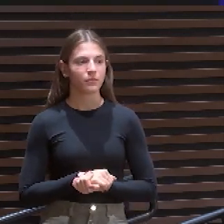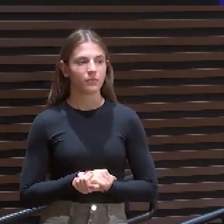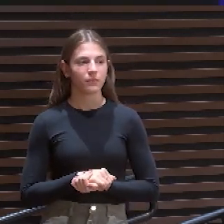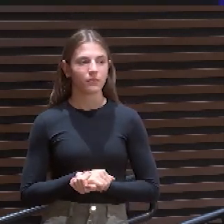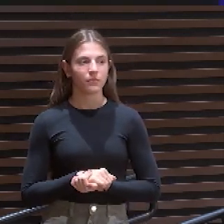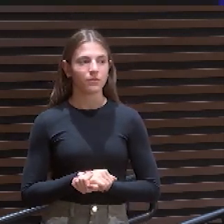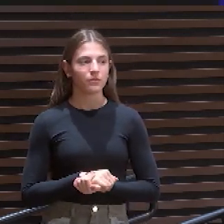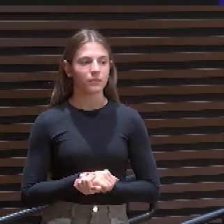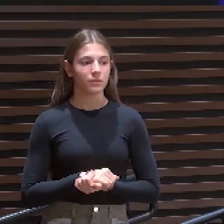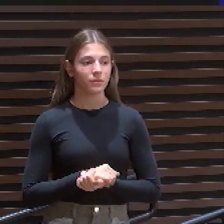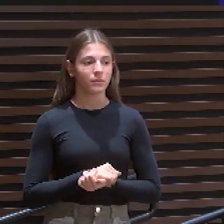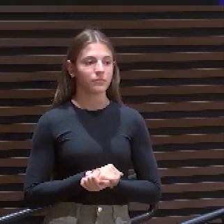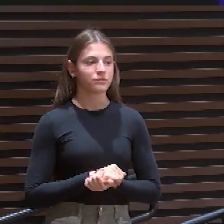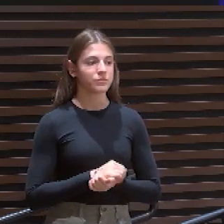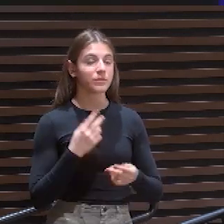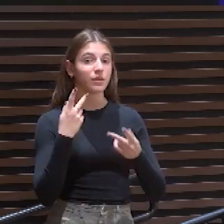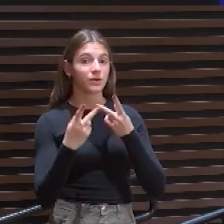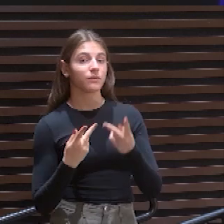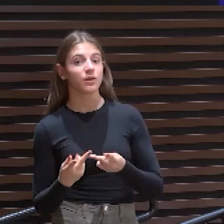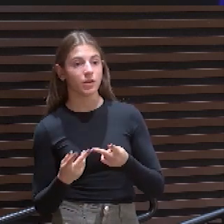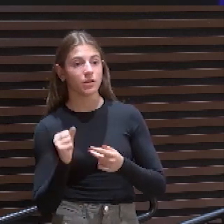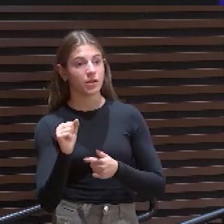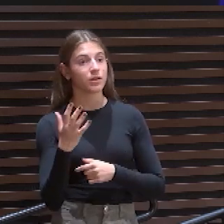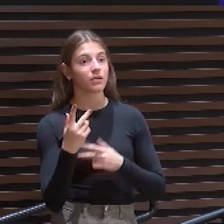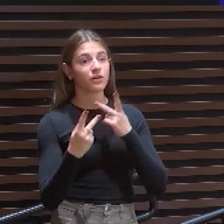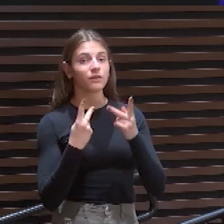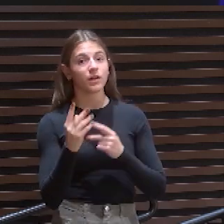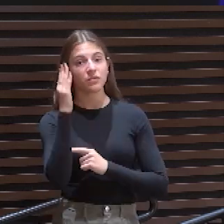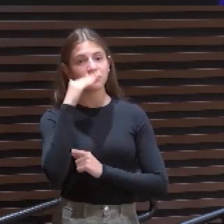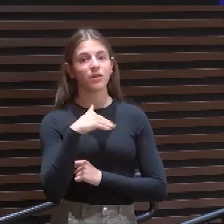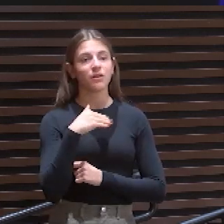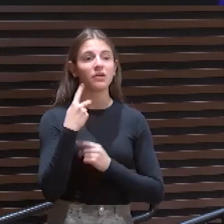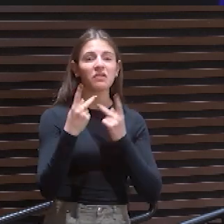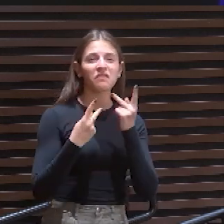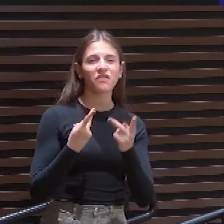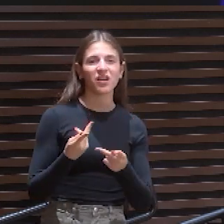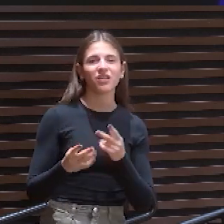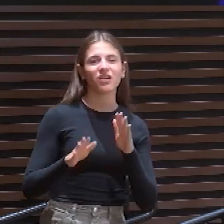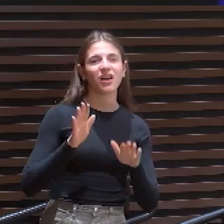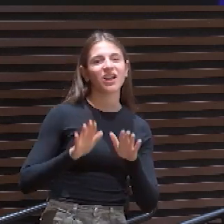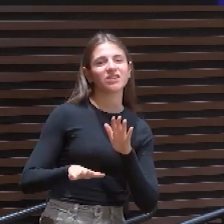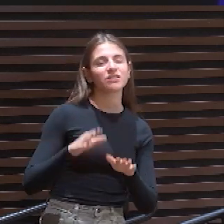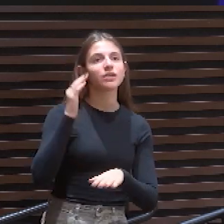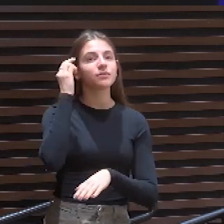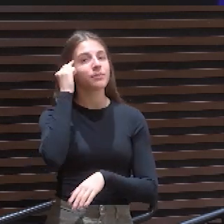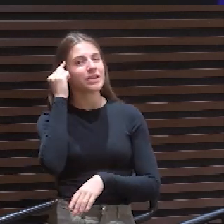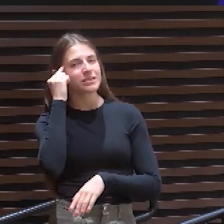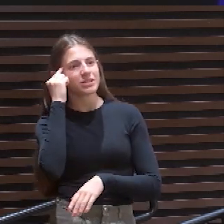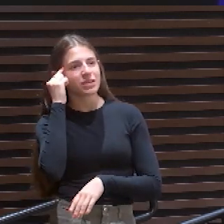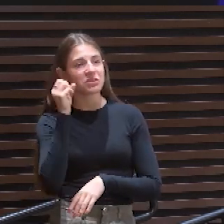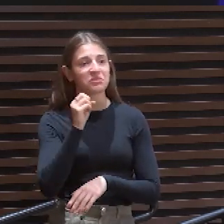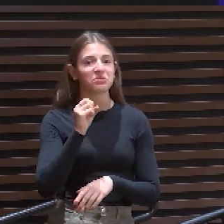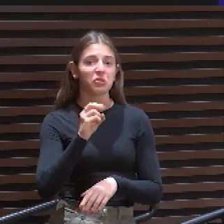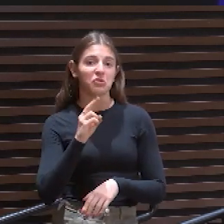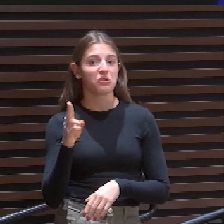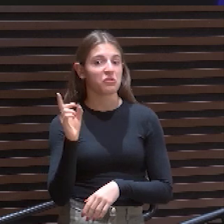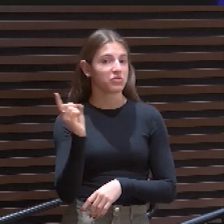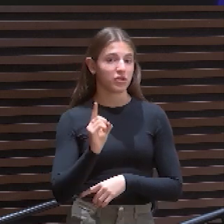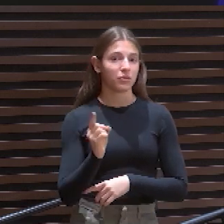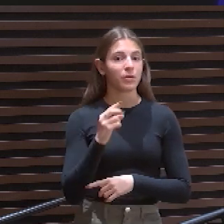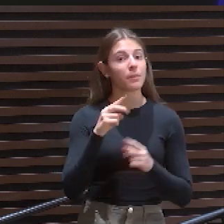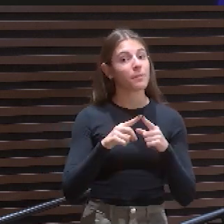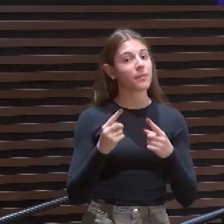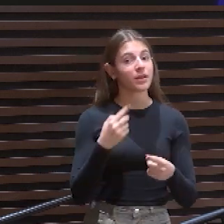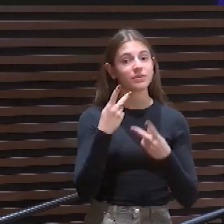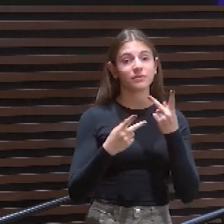Falo, logo falo mal. Falo às vezes pensando, outras não, mas falo.